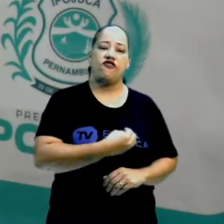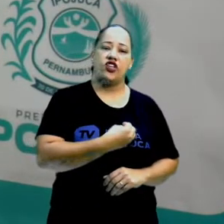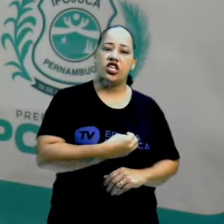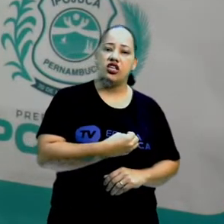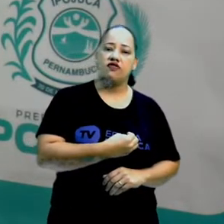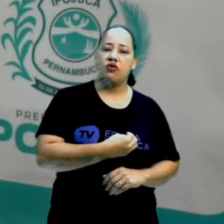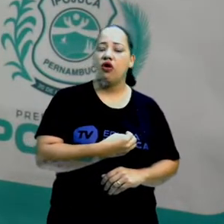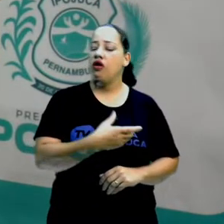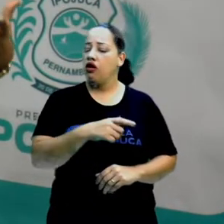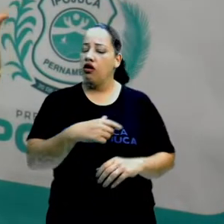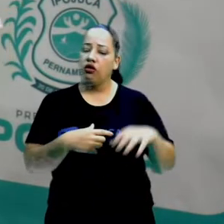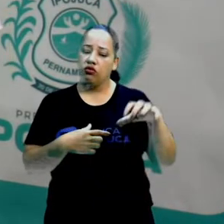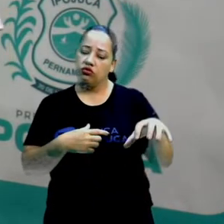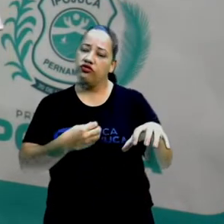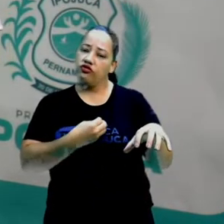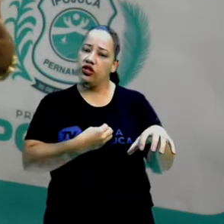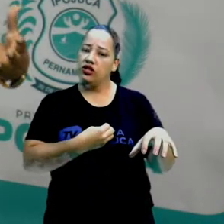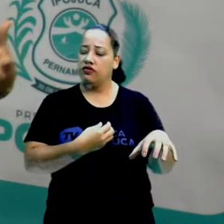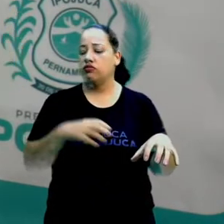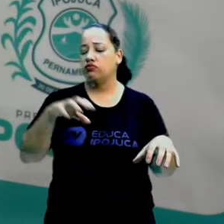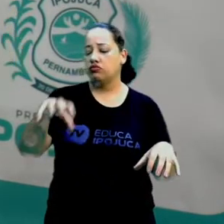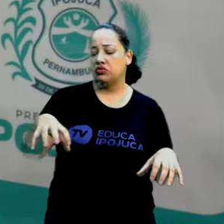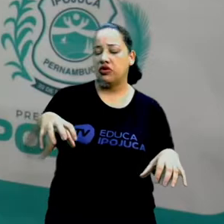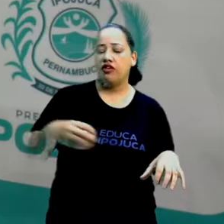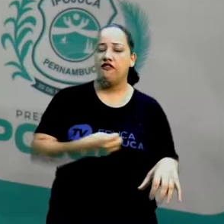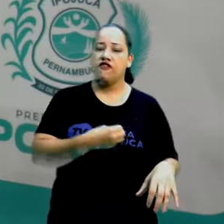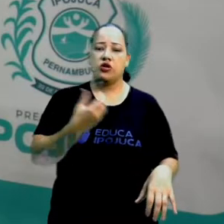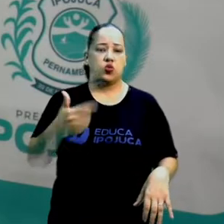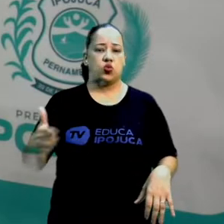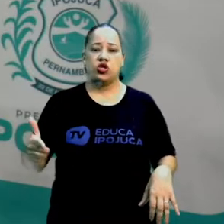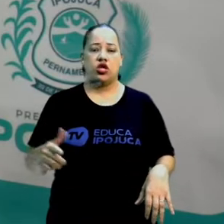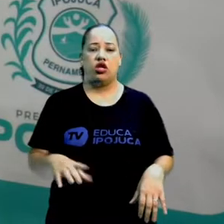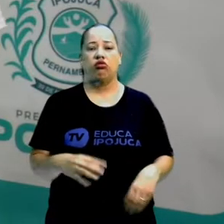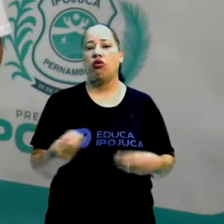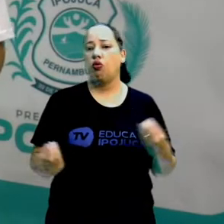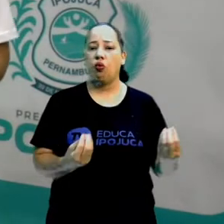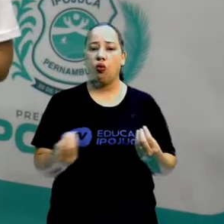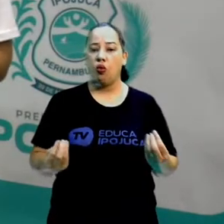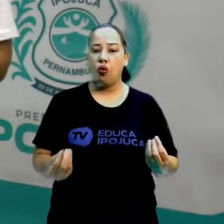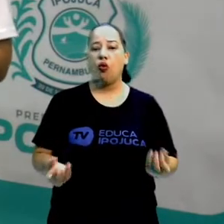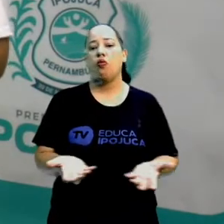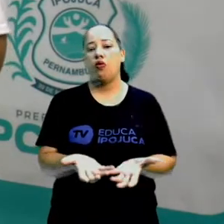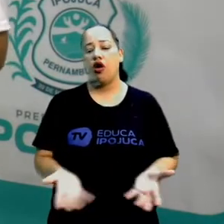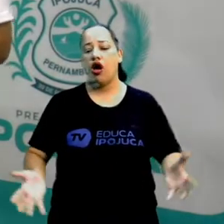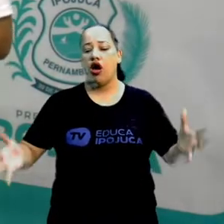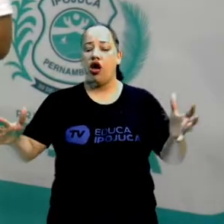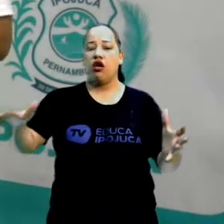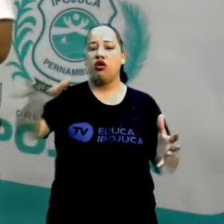vivos, e como é que se dá esse processo dentro desse ecossistema.